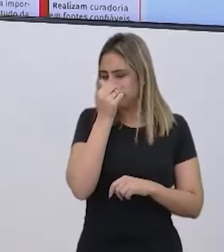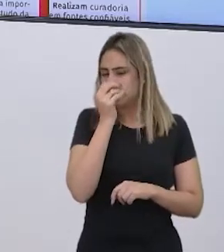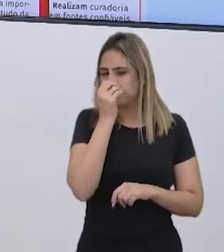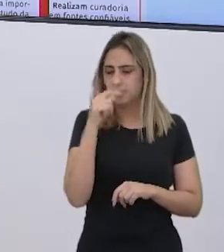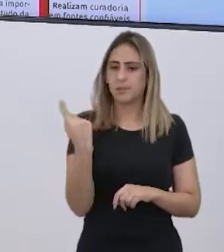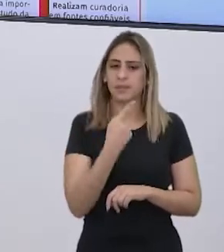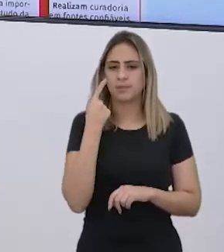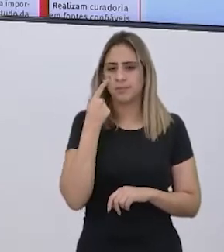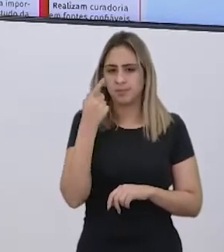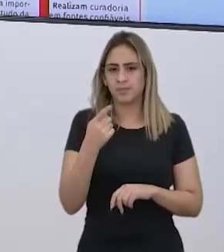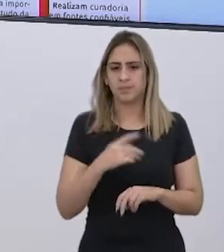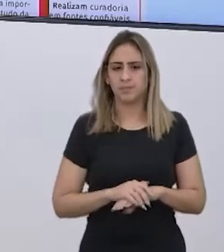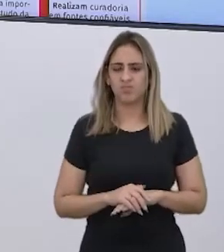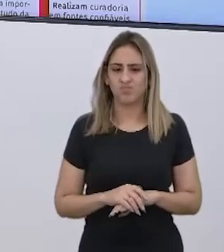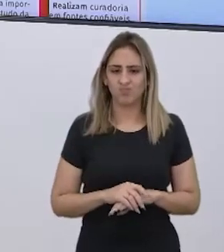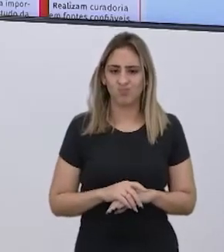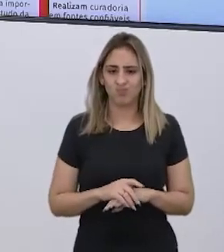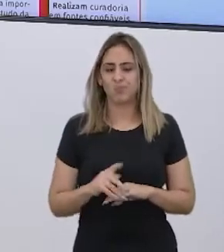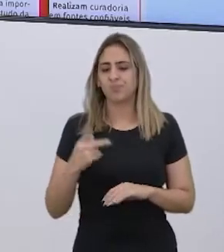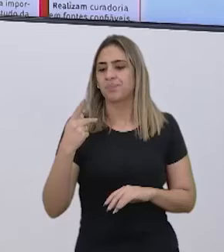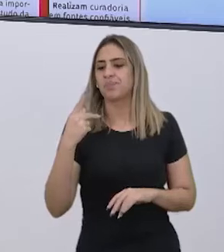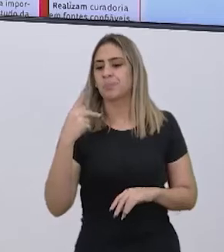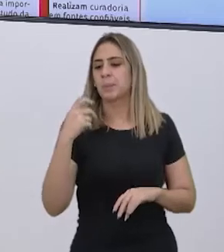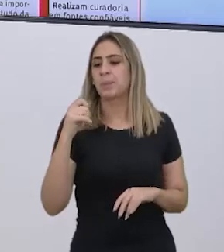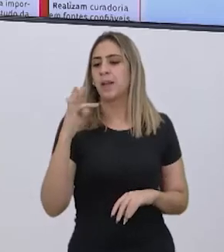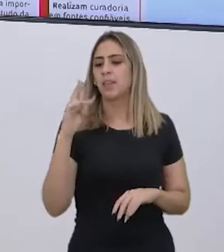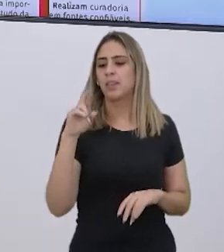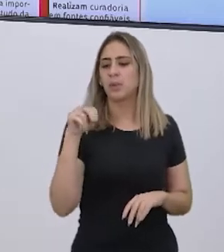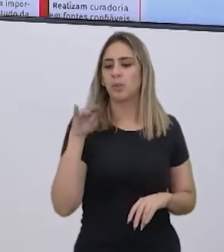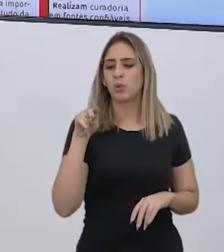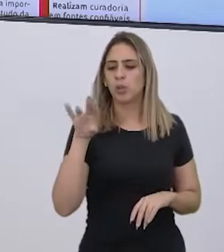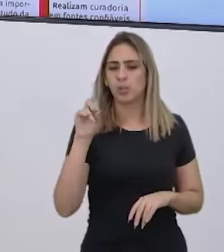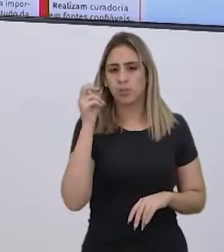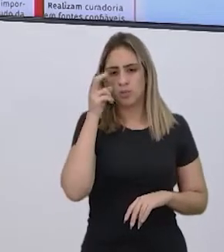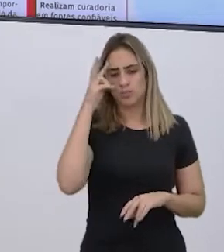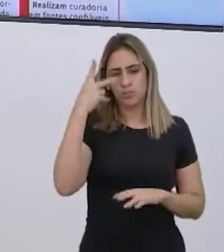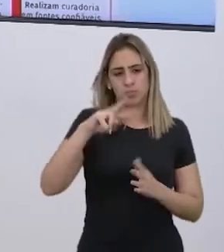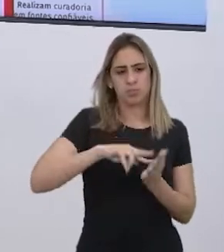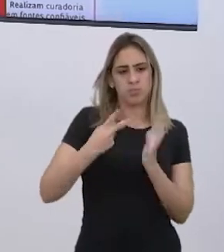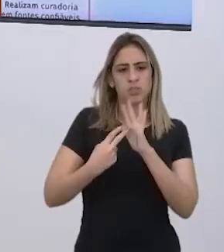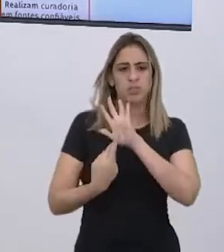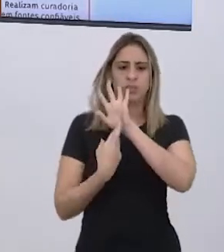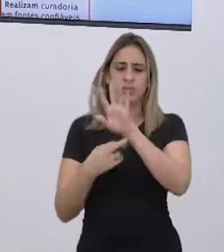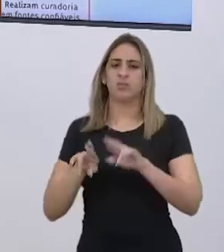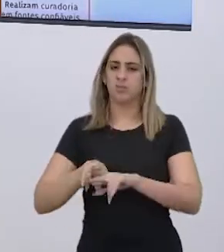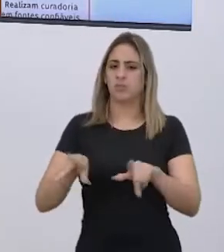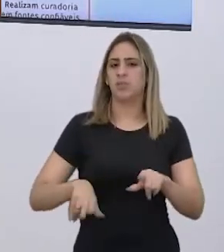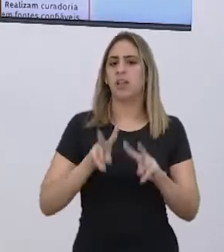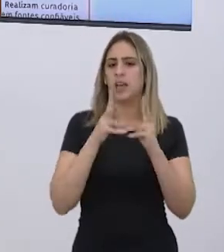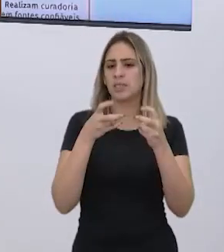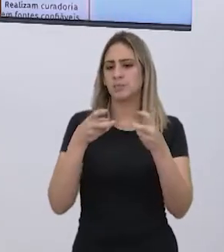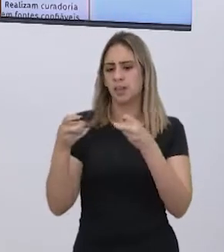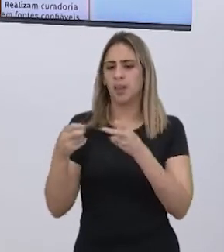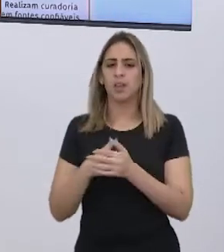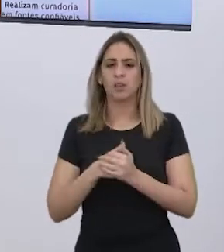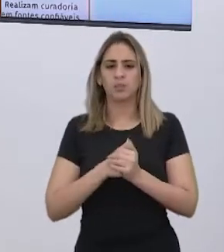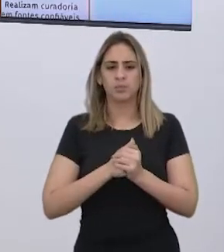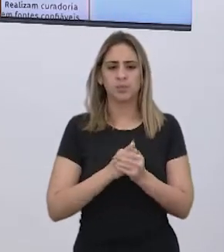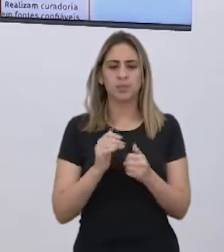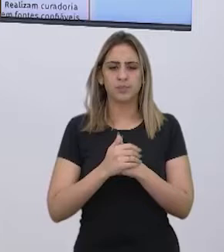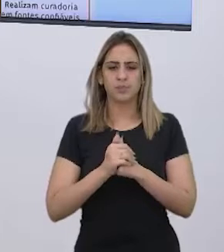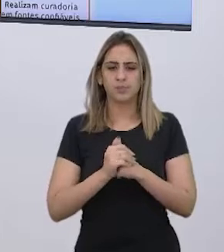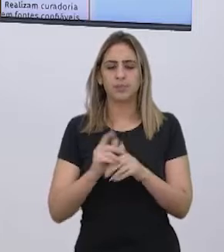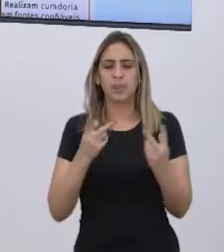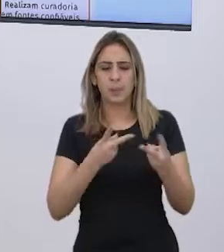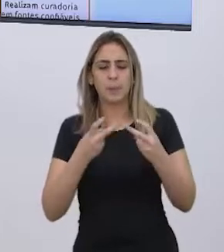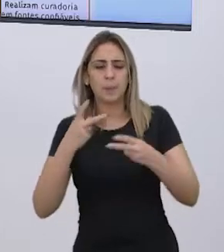gente também viu, né, o patrimônio cultural material e seus significados e representação em diversos aspectos. E aqui,